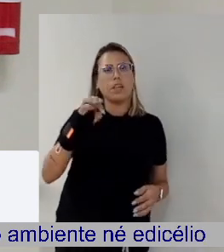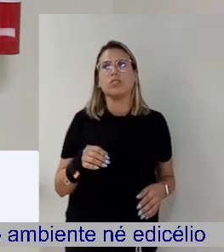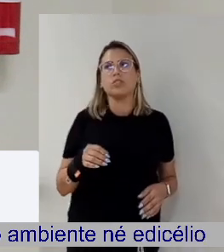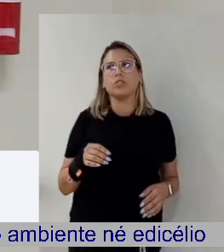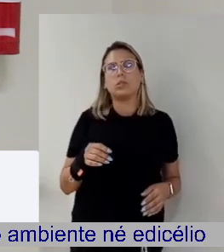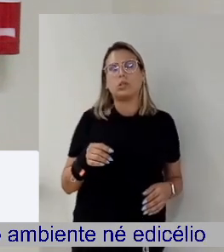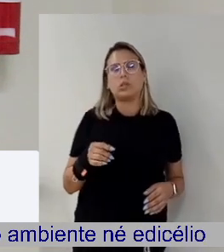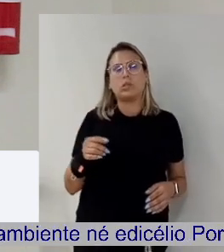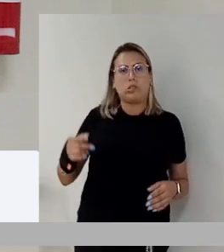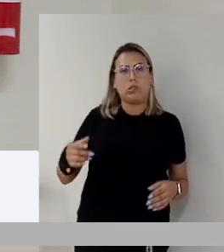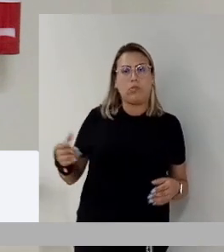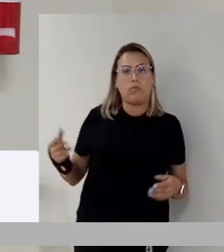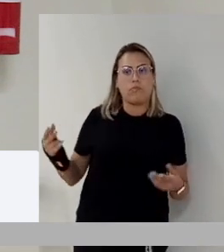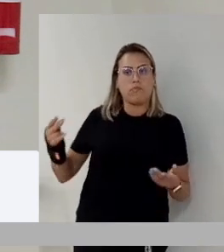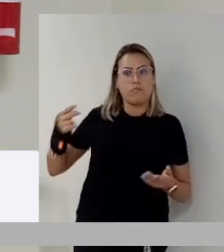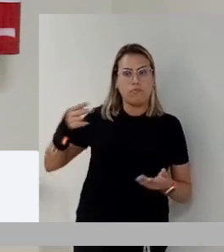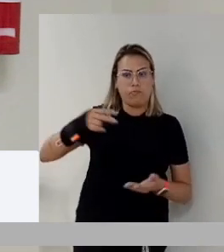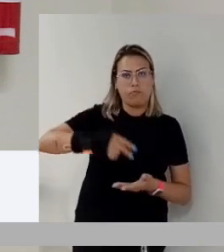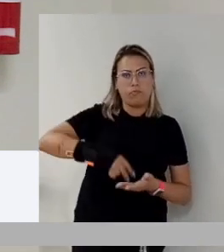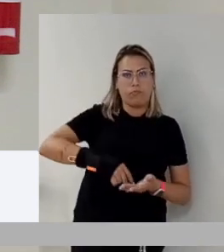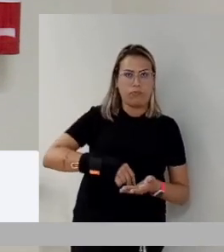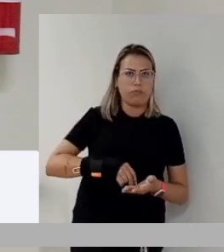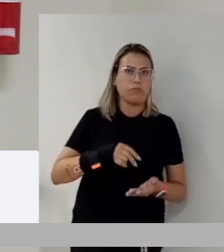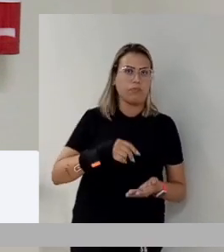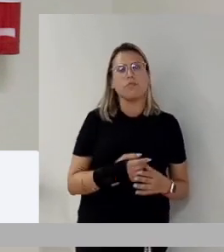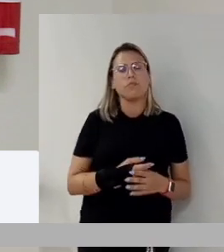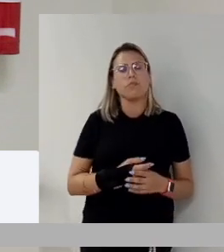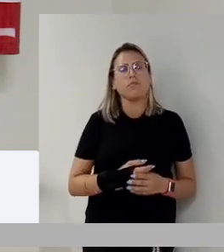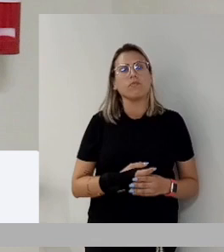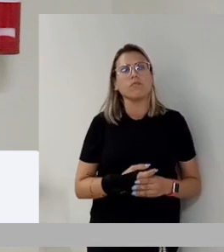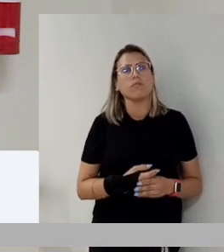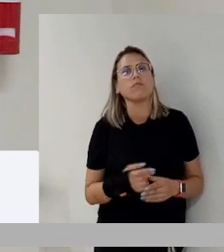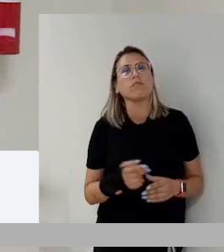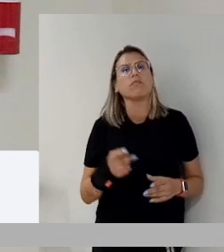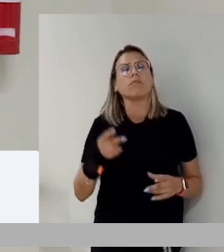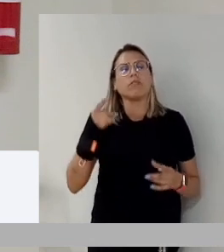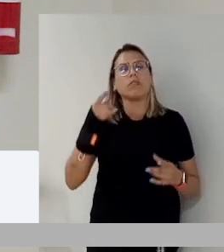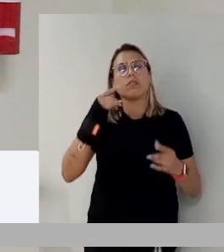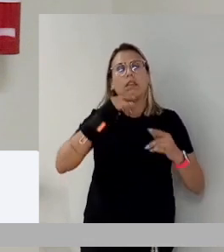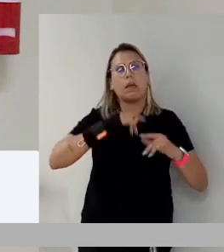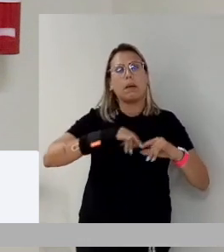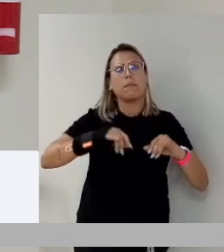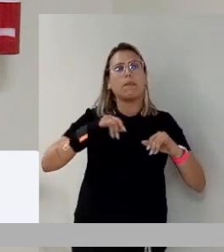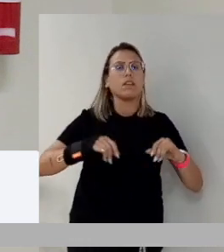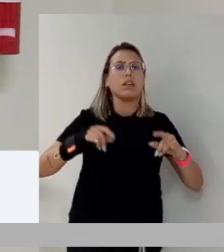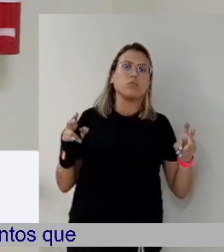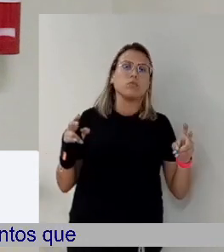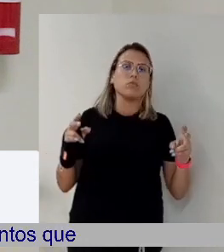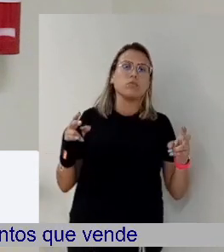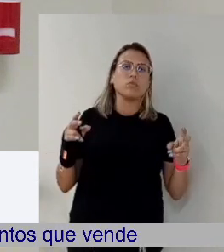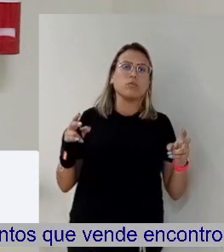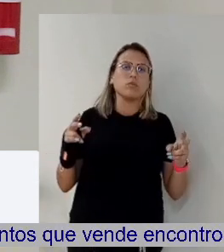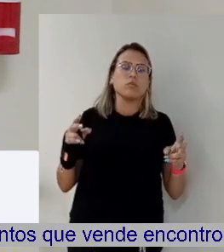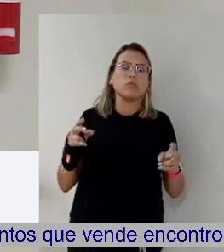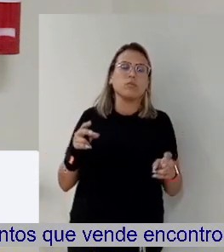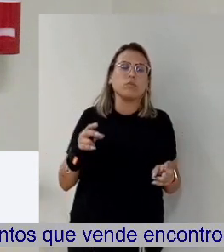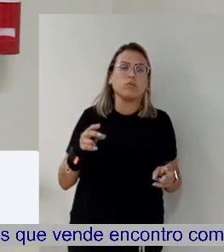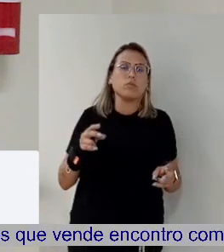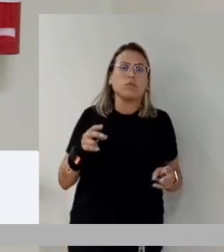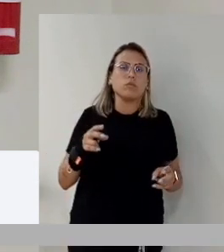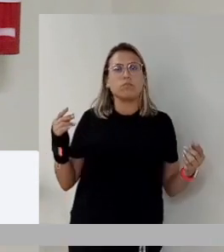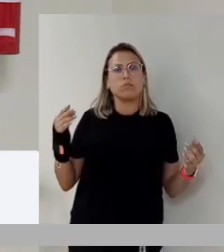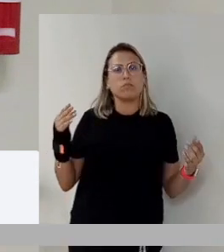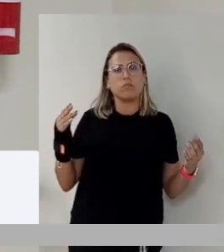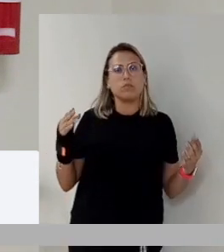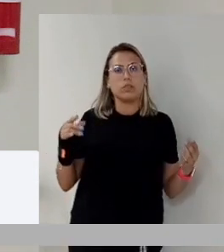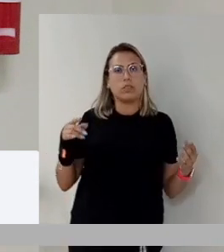ter usado essa Tribuna né explanando né debatendo assuntos que vem de encontro com a secretaria do